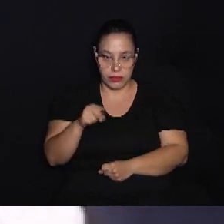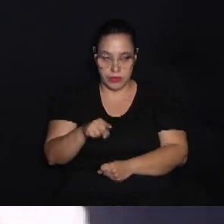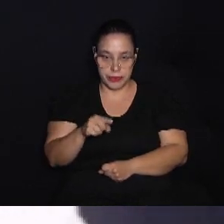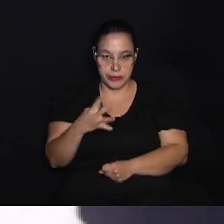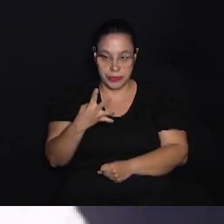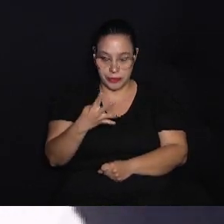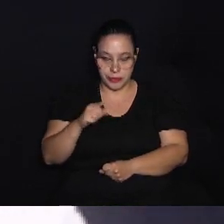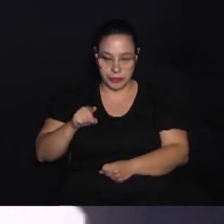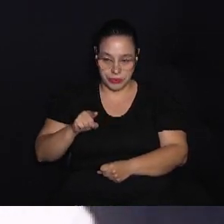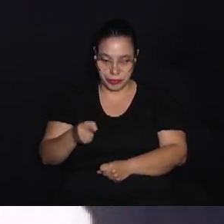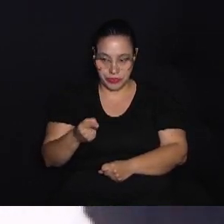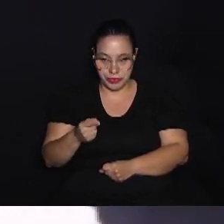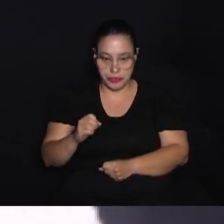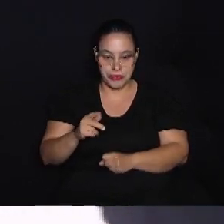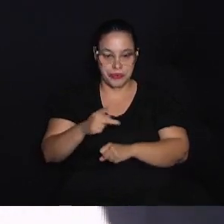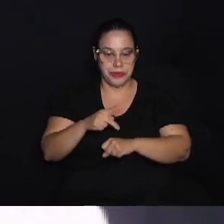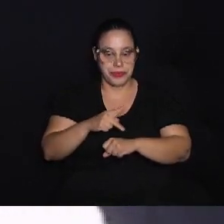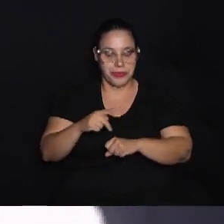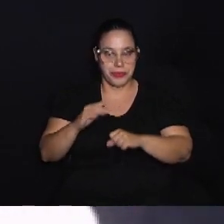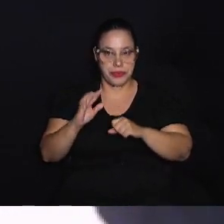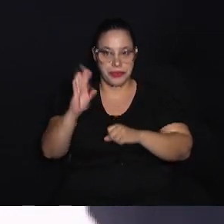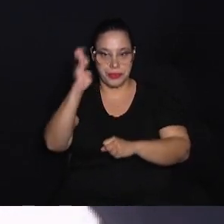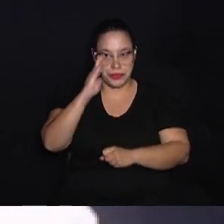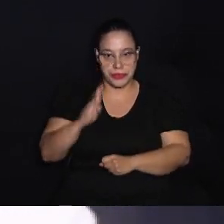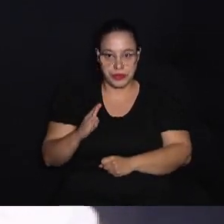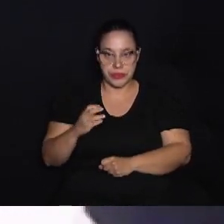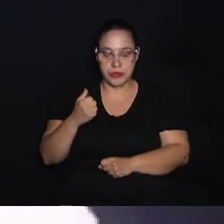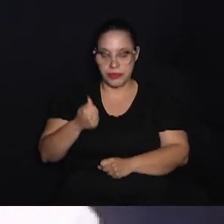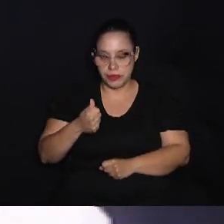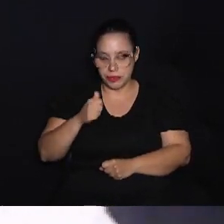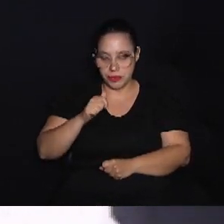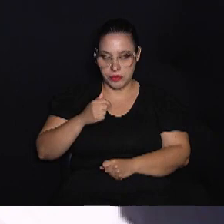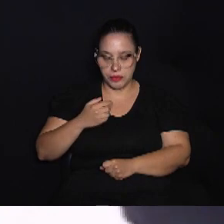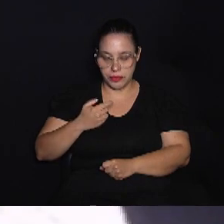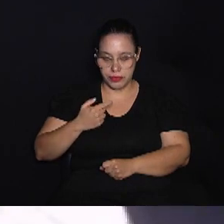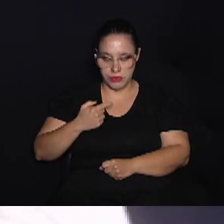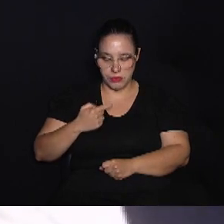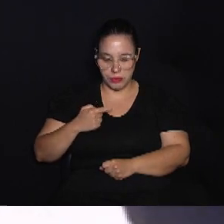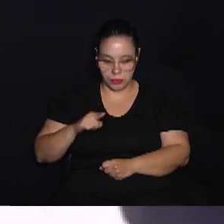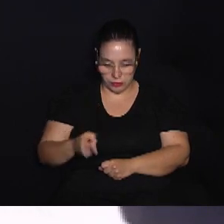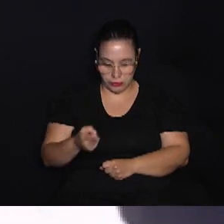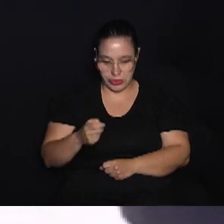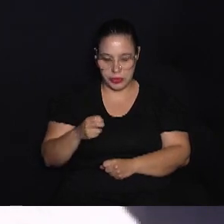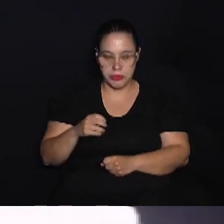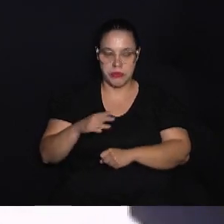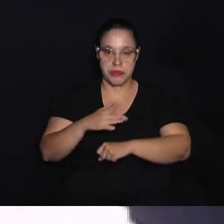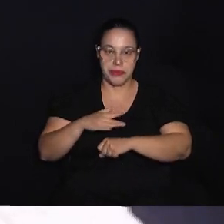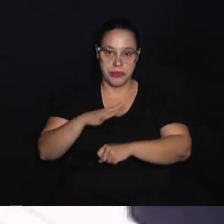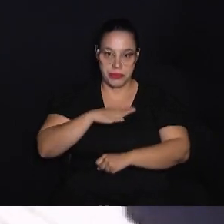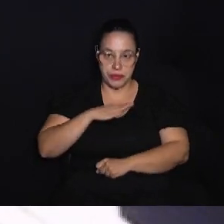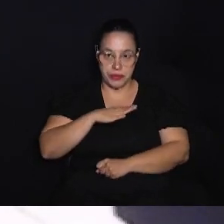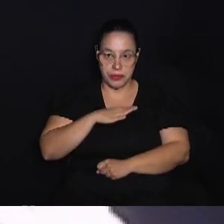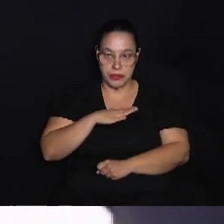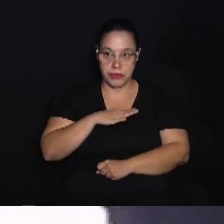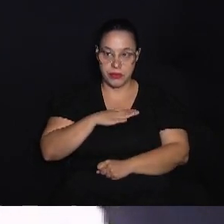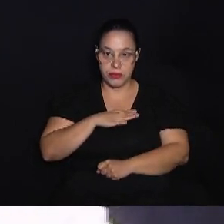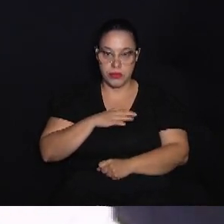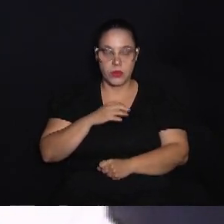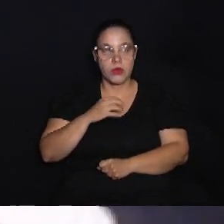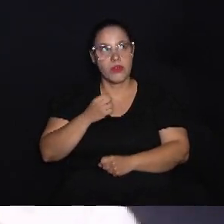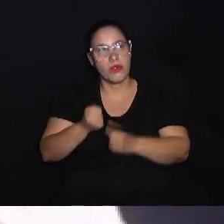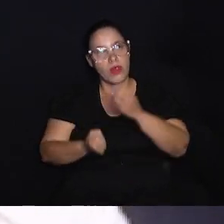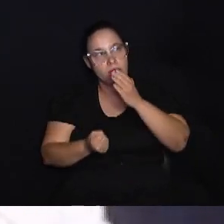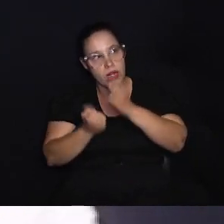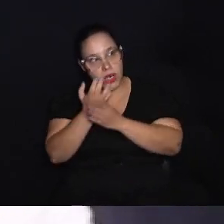tem 3,4 mil pontos em todo o Brasil, em mais de 1,2 mil municípios, né? Então a Abre ela